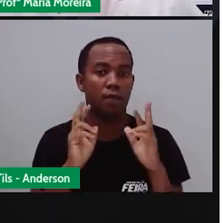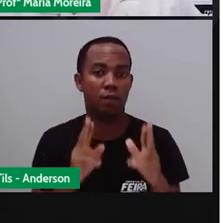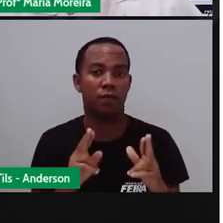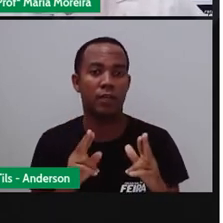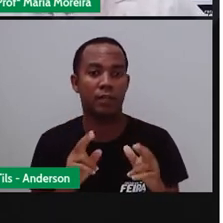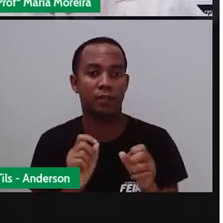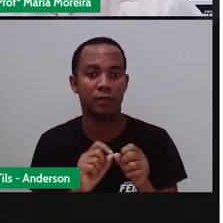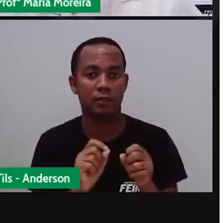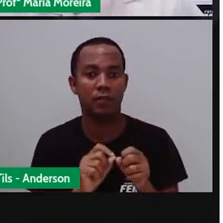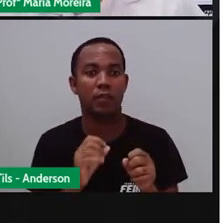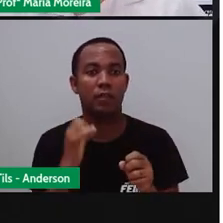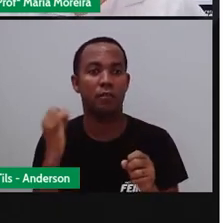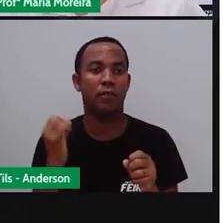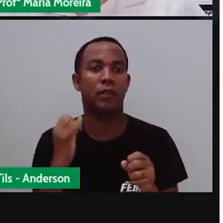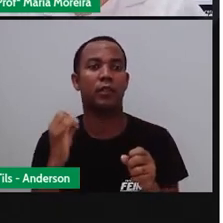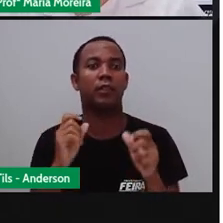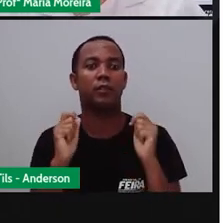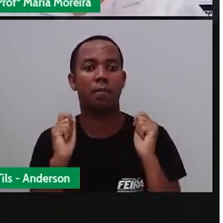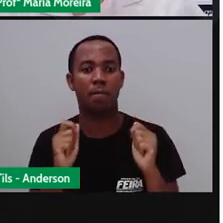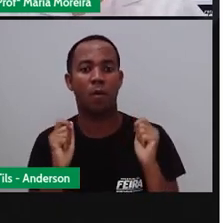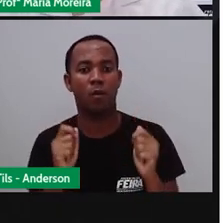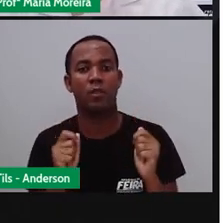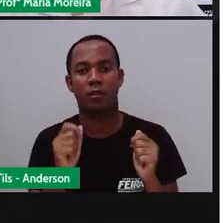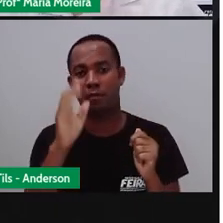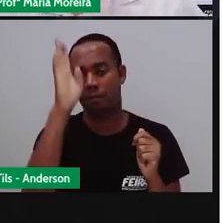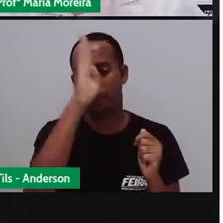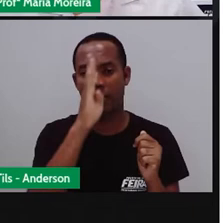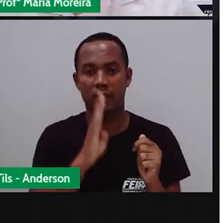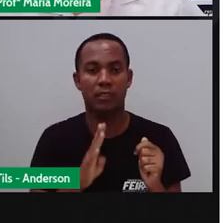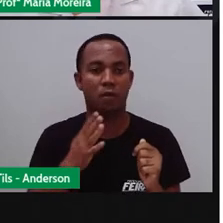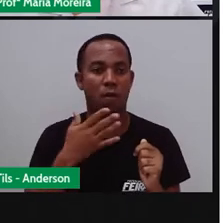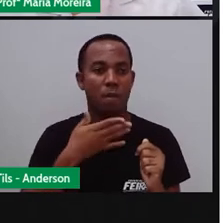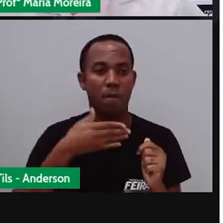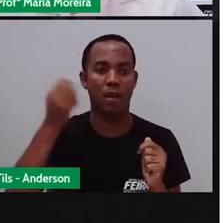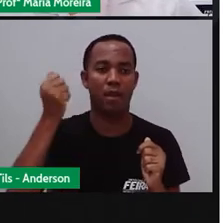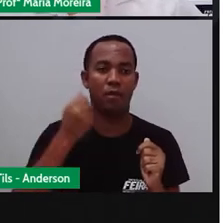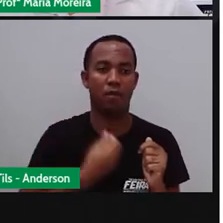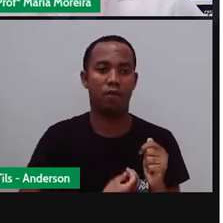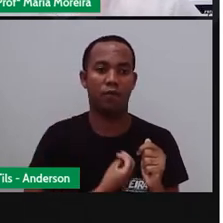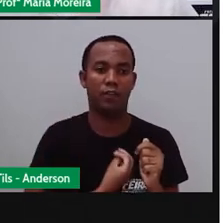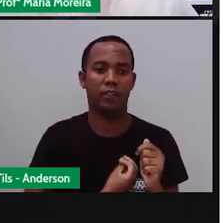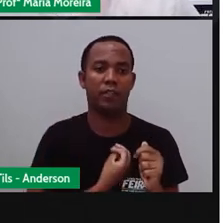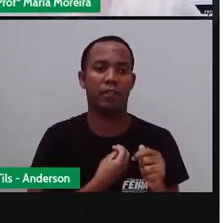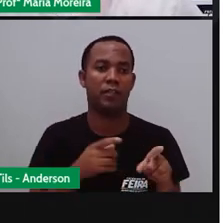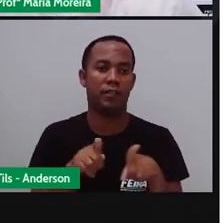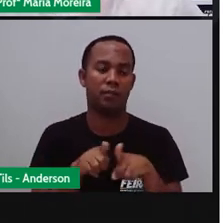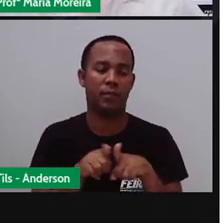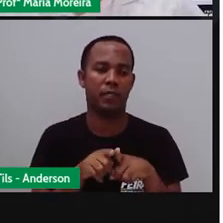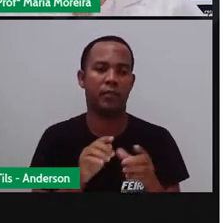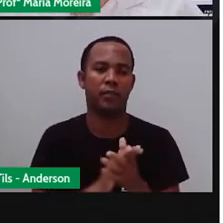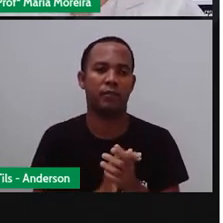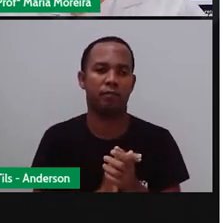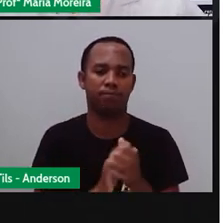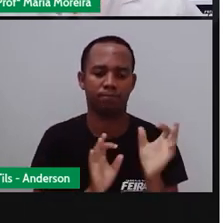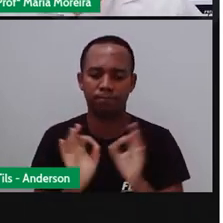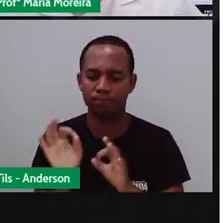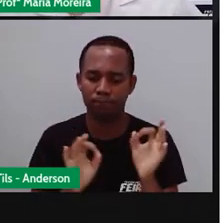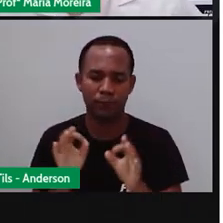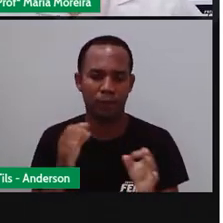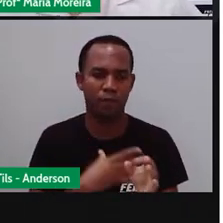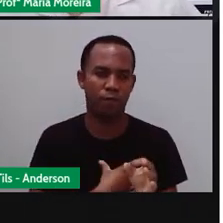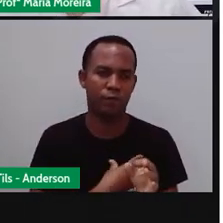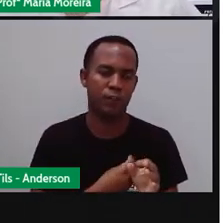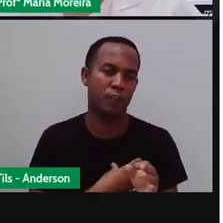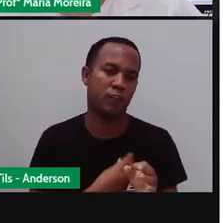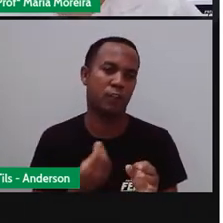Provânia, você que está em casa, poderíamos deixar um Brasil com muito mais qualidade de vida para os nossos descendentes, para os nossos filhos, não é isso?